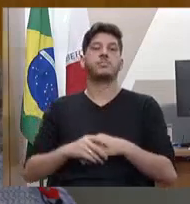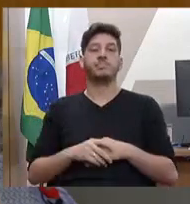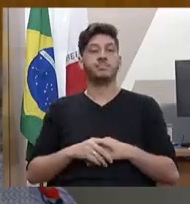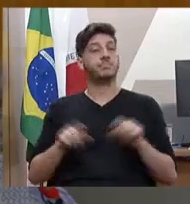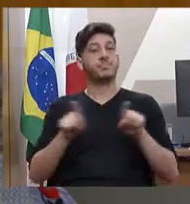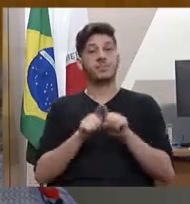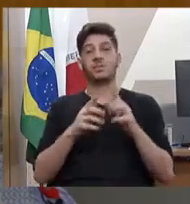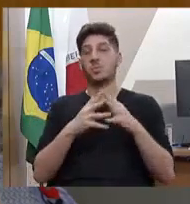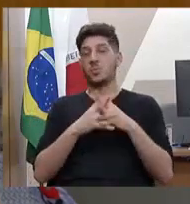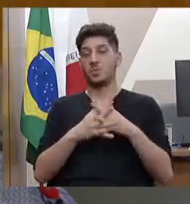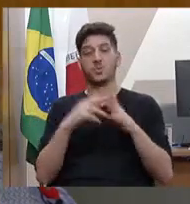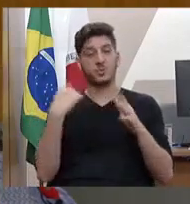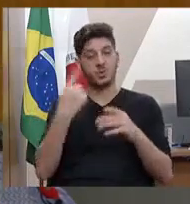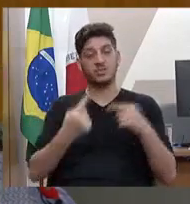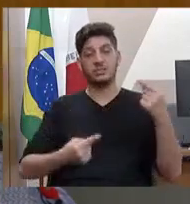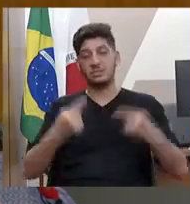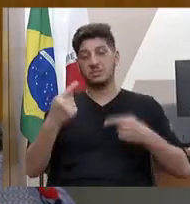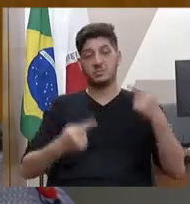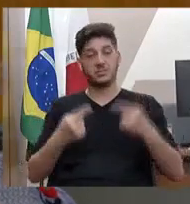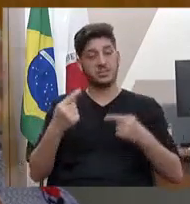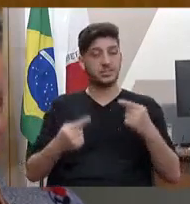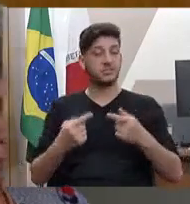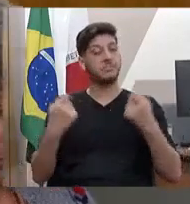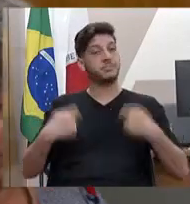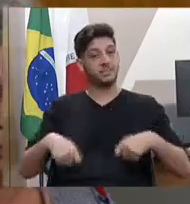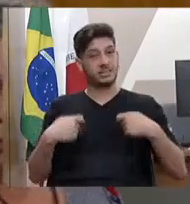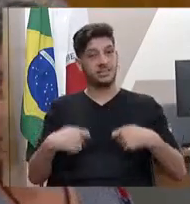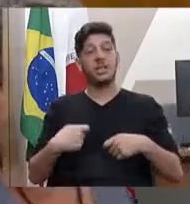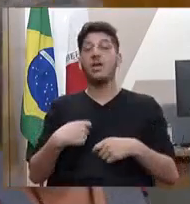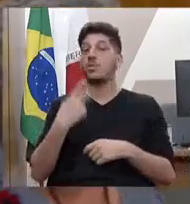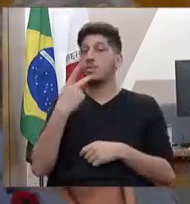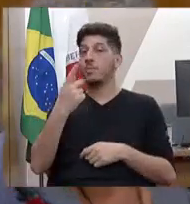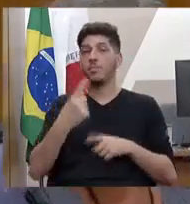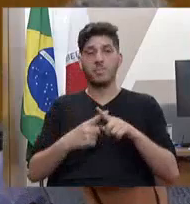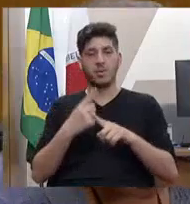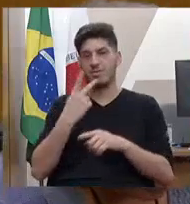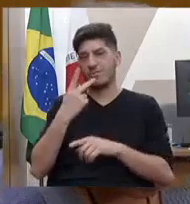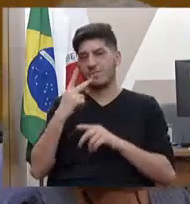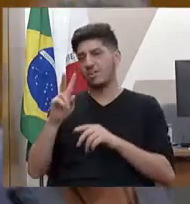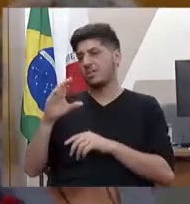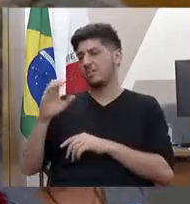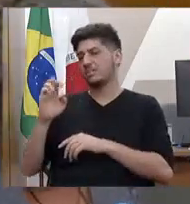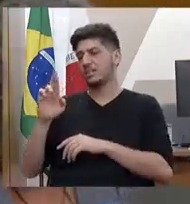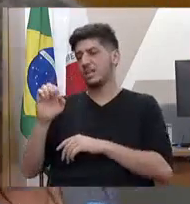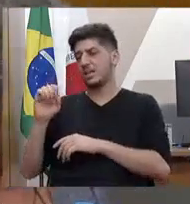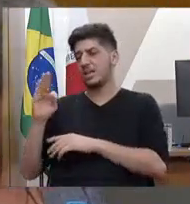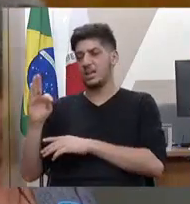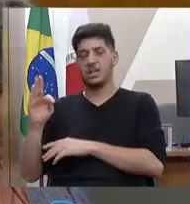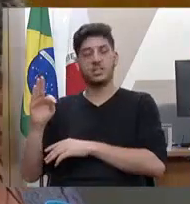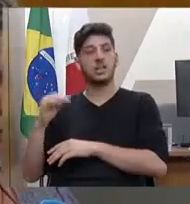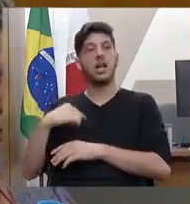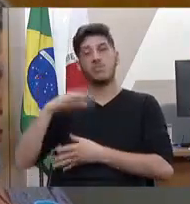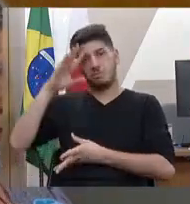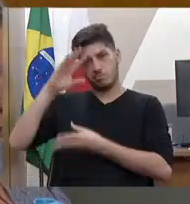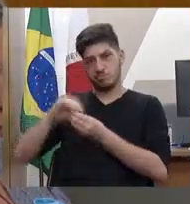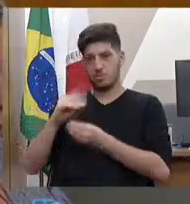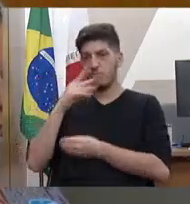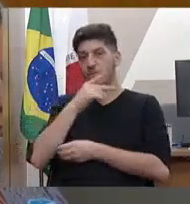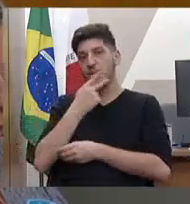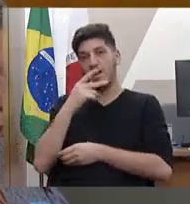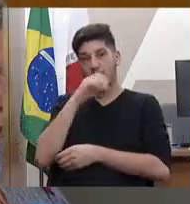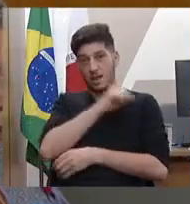nós precisamos de discutir a respeito do cerestres eu tô falando assim por que que eu tô falando cerestes eu vou concluir falando isso